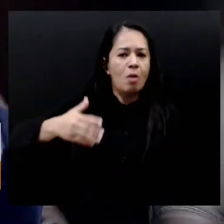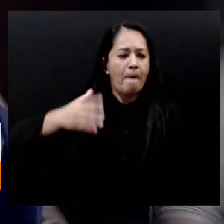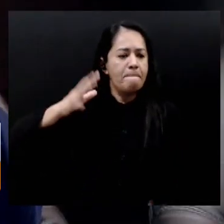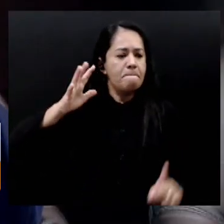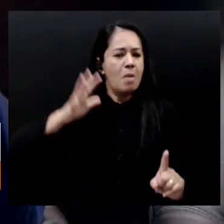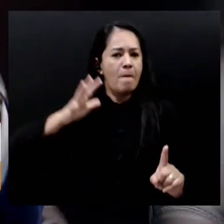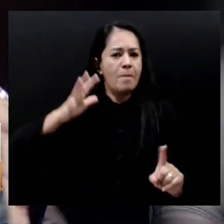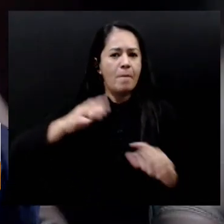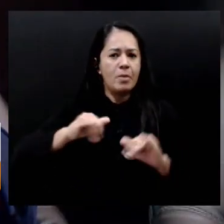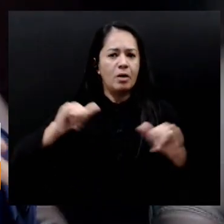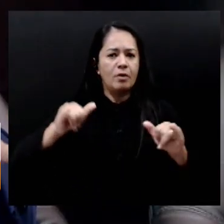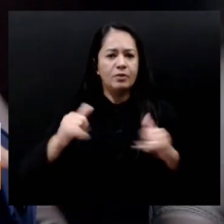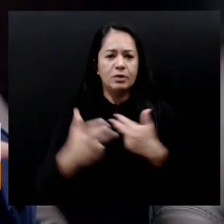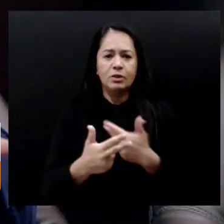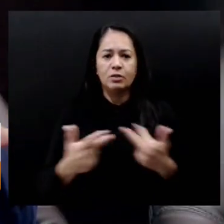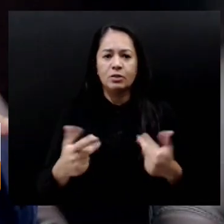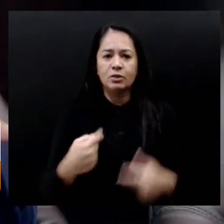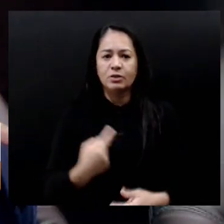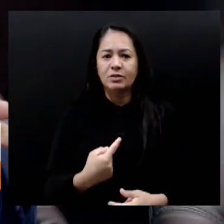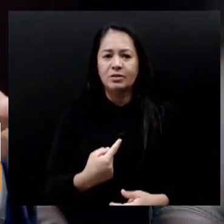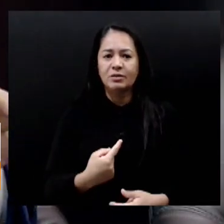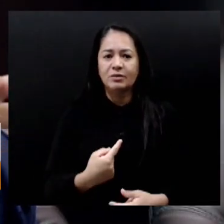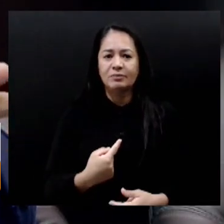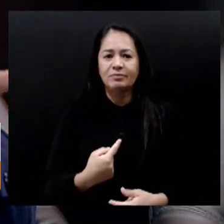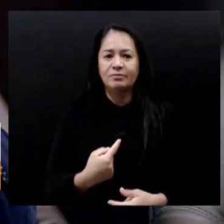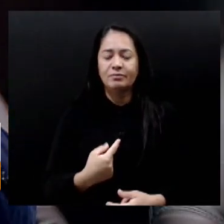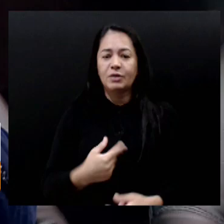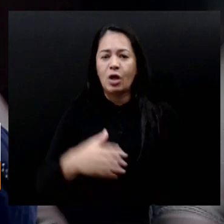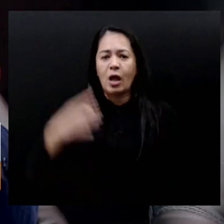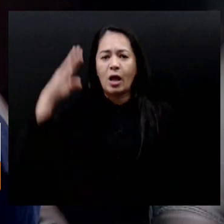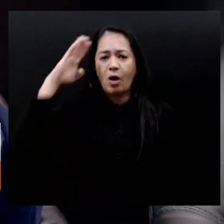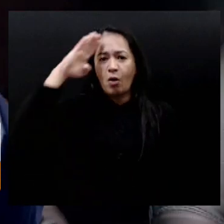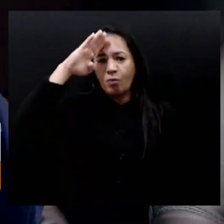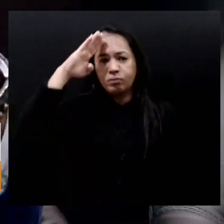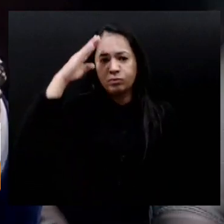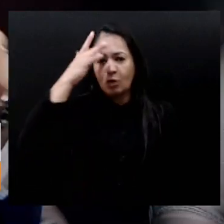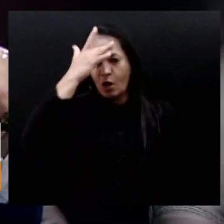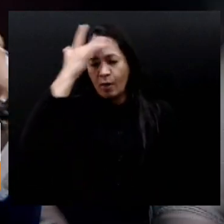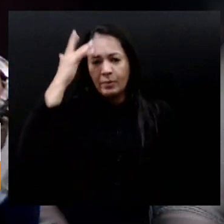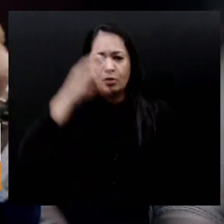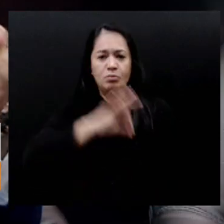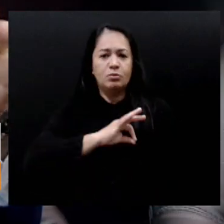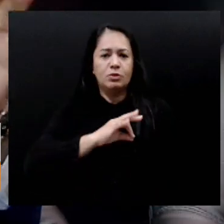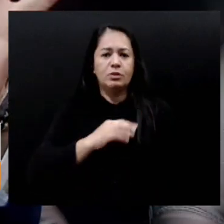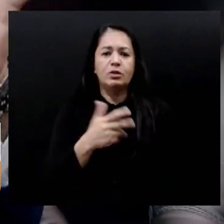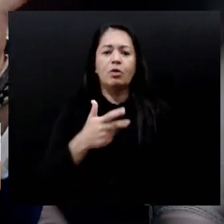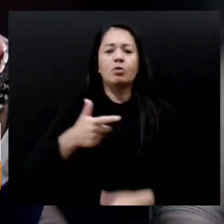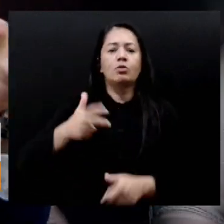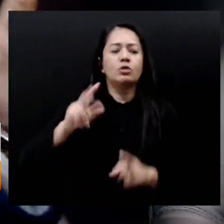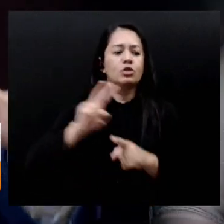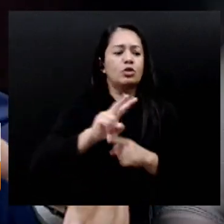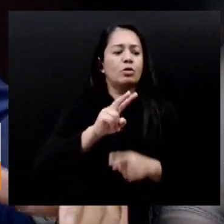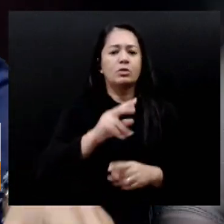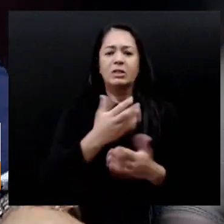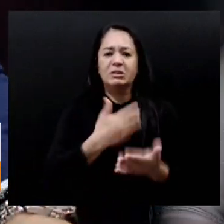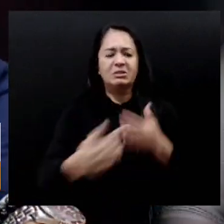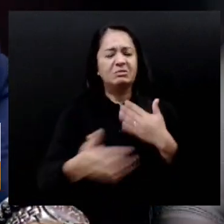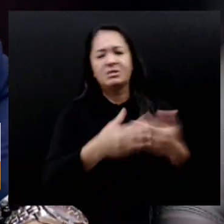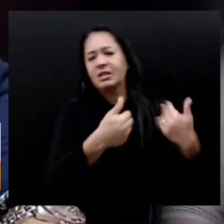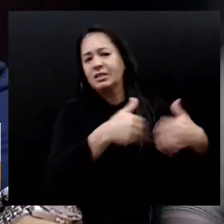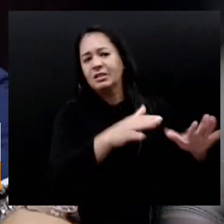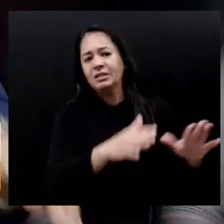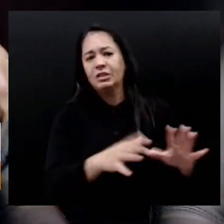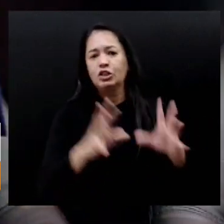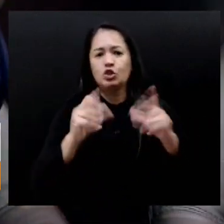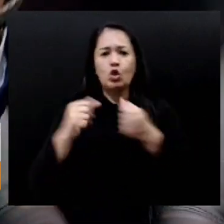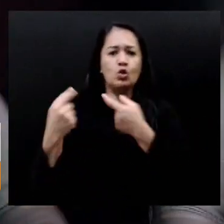O agente penal não tá nem aí pro processo criminal do cara. Normalmente é isso, tá? Então é uma ilusão que a gente tem, sabe? Todo mundo é contra lá. Não,